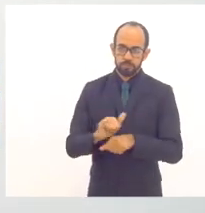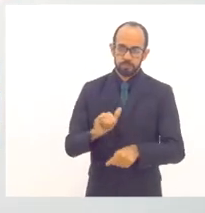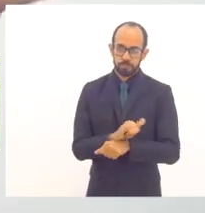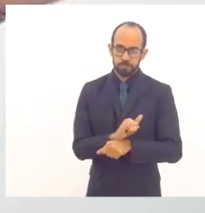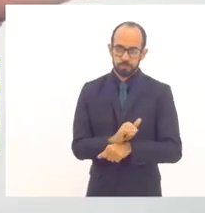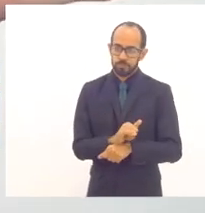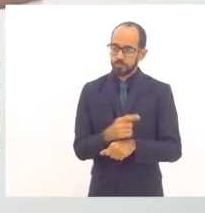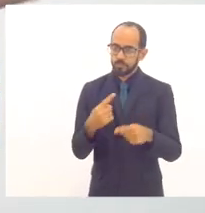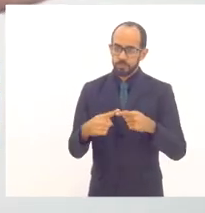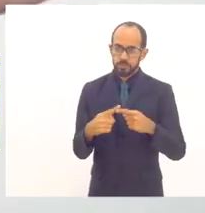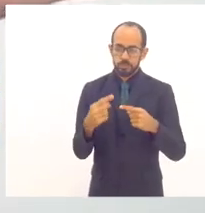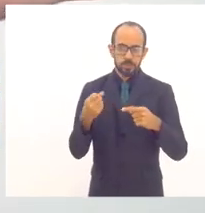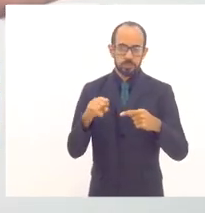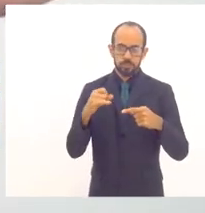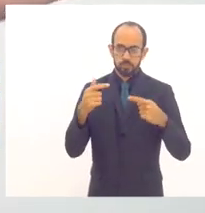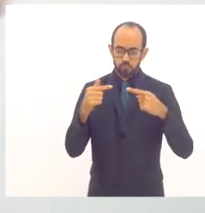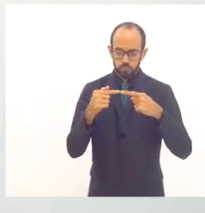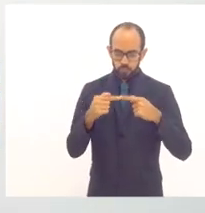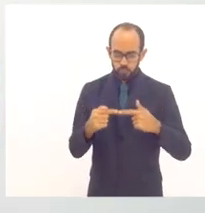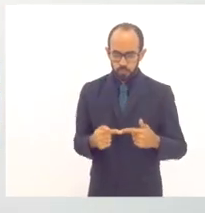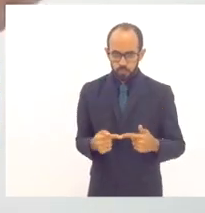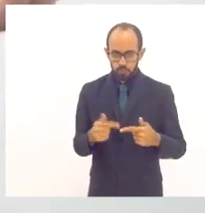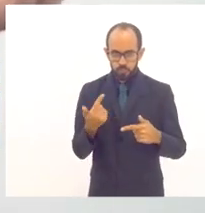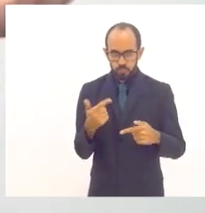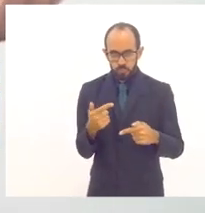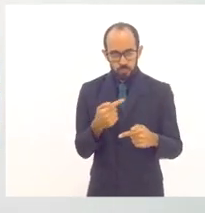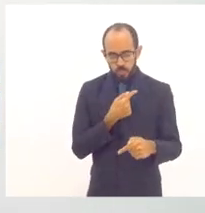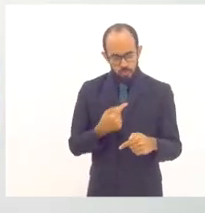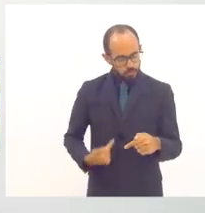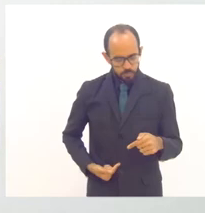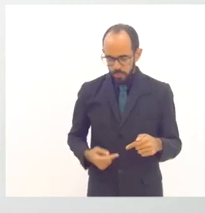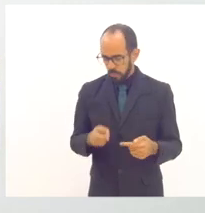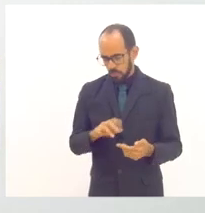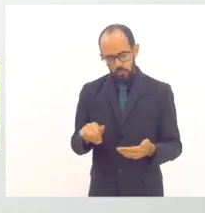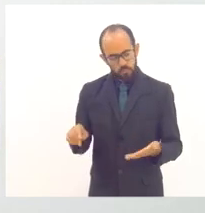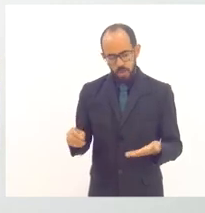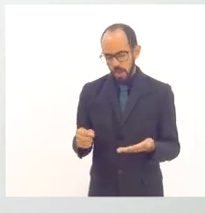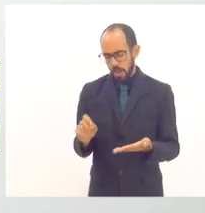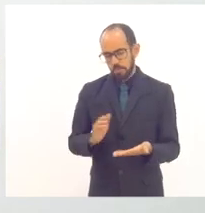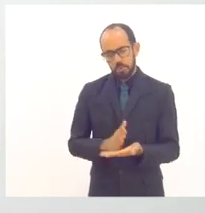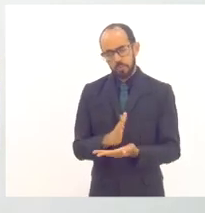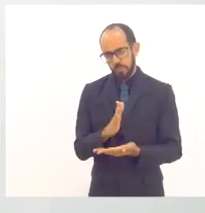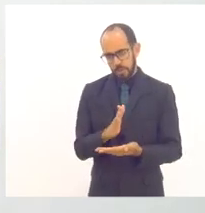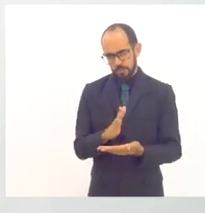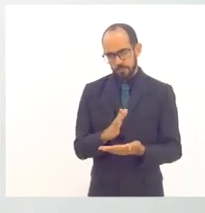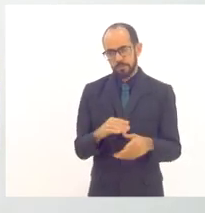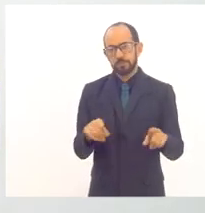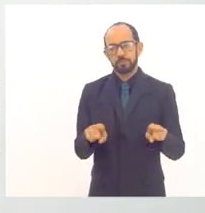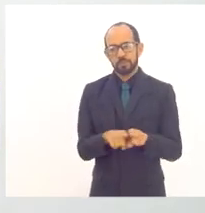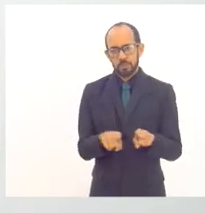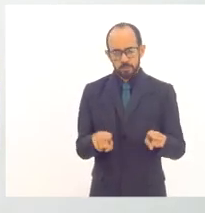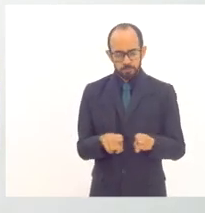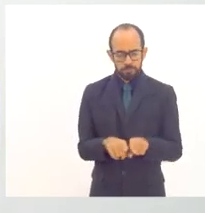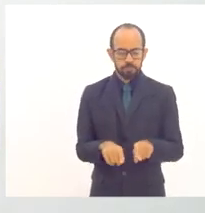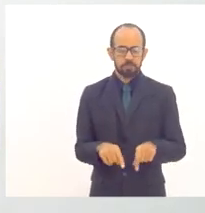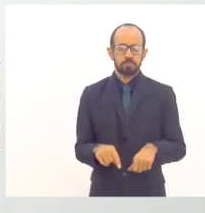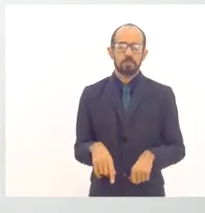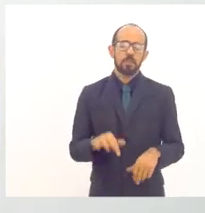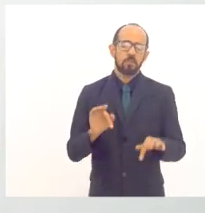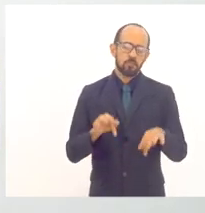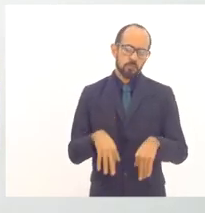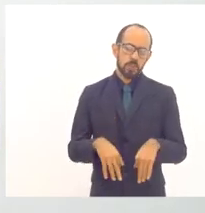houver consenso, a Assembleia não vai aprovar, o governador não vai sancionar. E faço uma última observação,